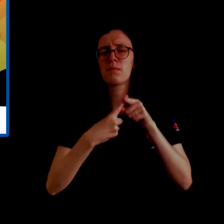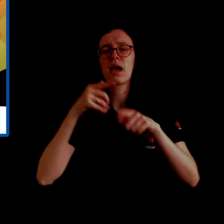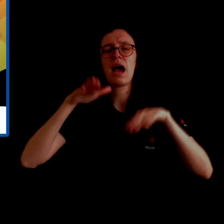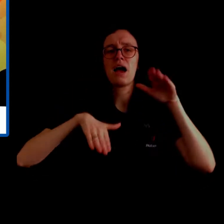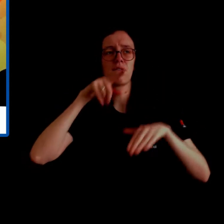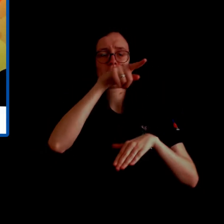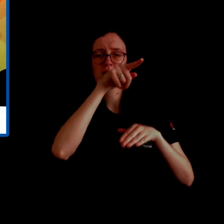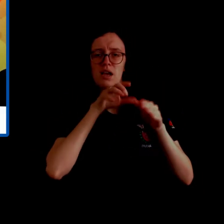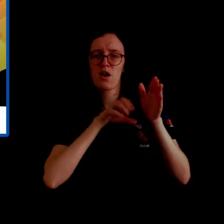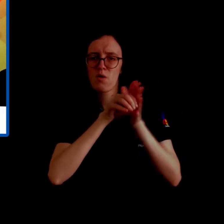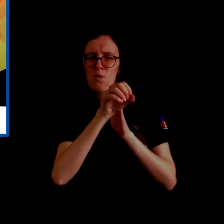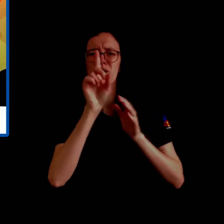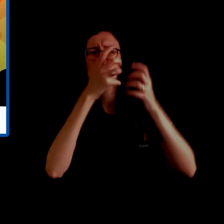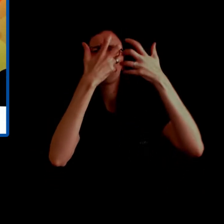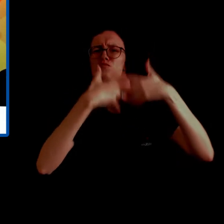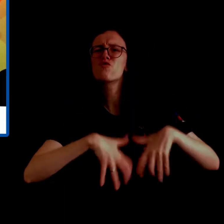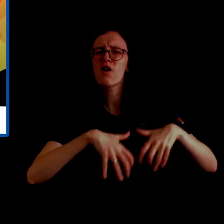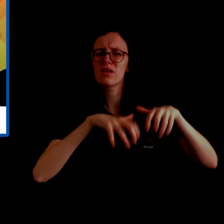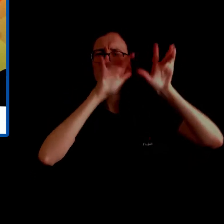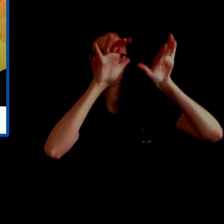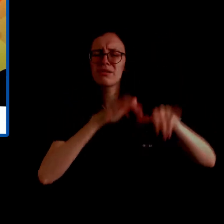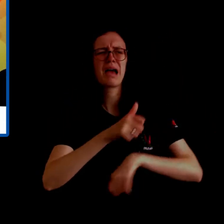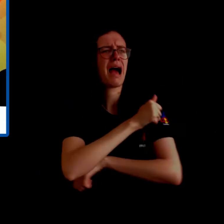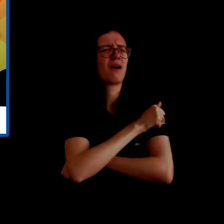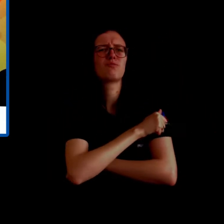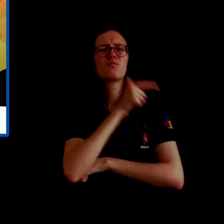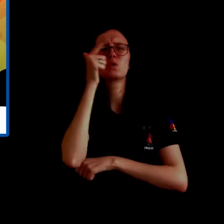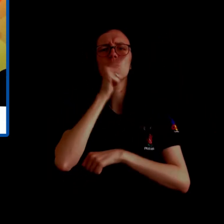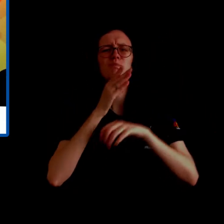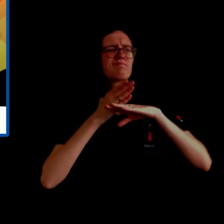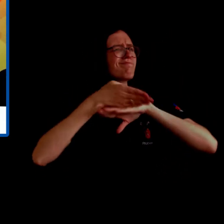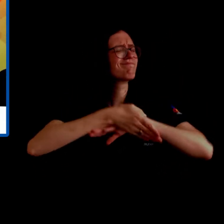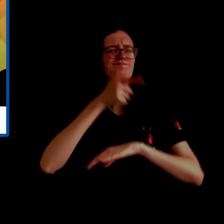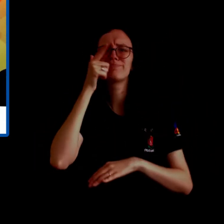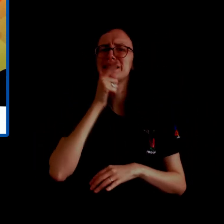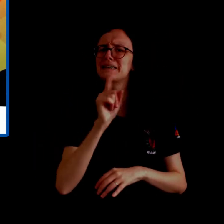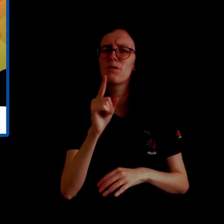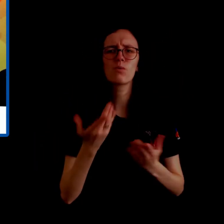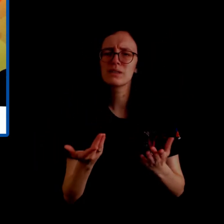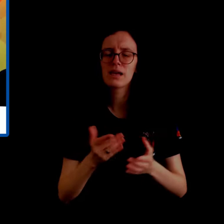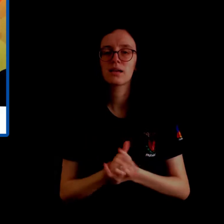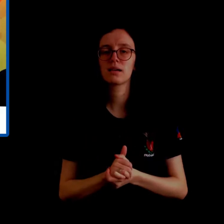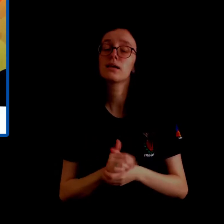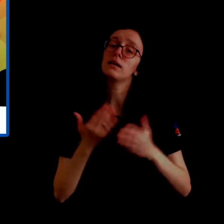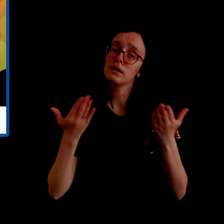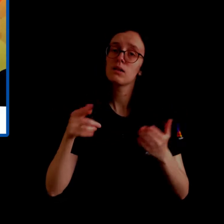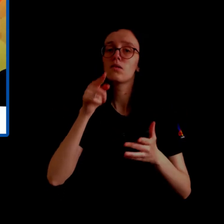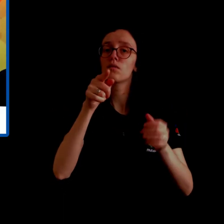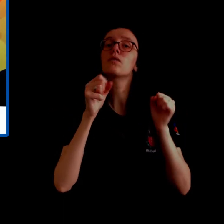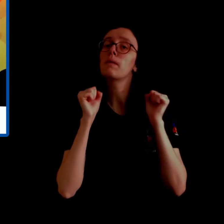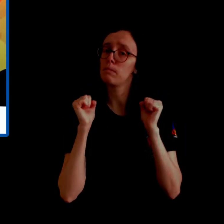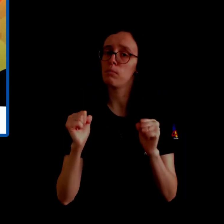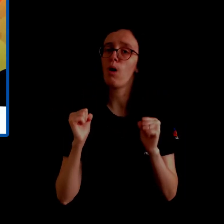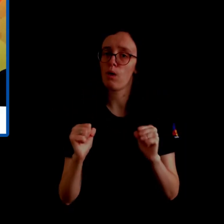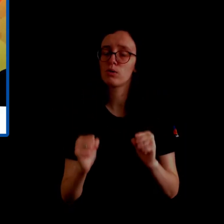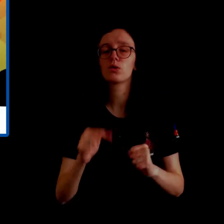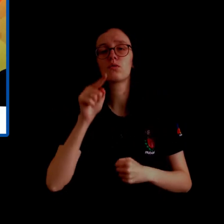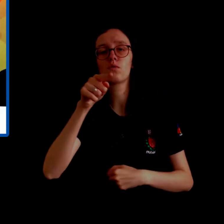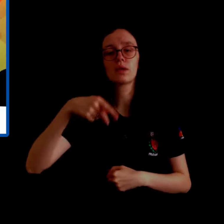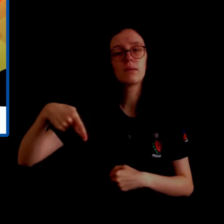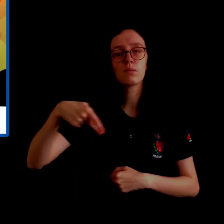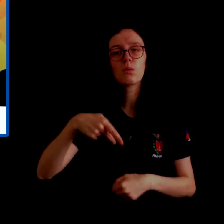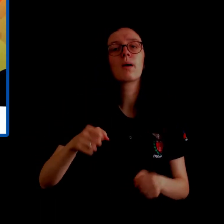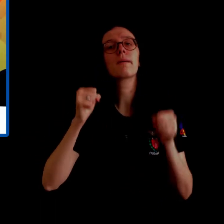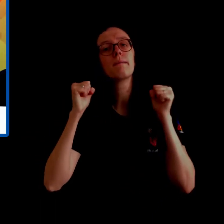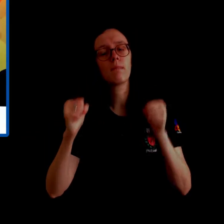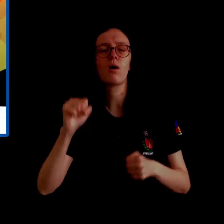esse formulário não funciona. O meu aluno ele não consegue acessar o formulário. Então, você pode, você, professor,